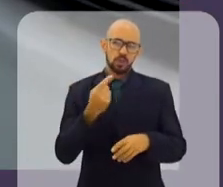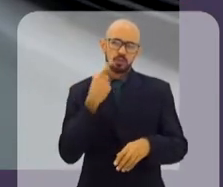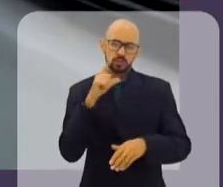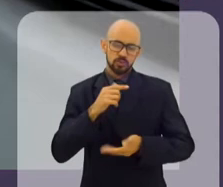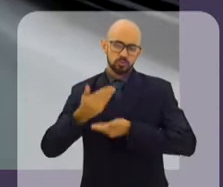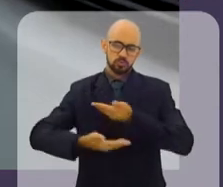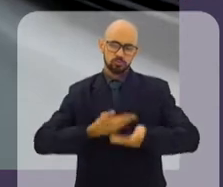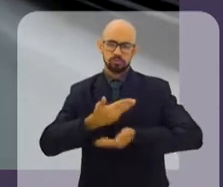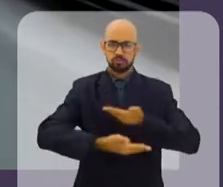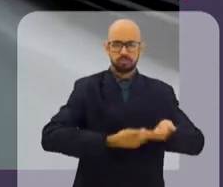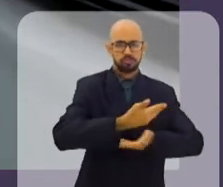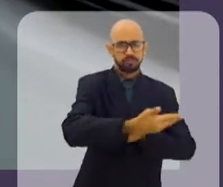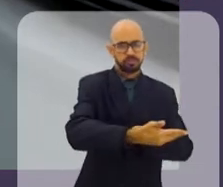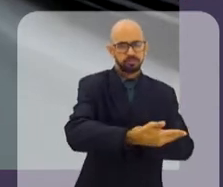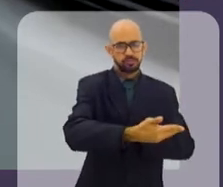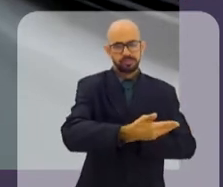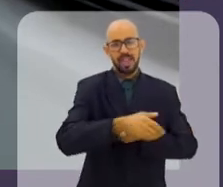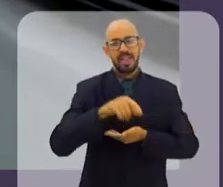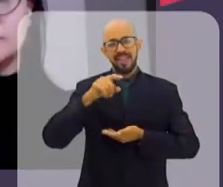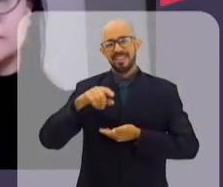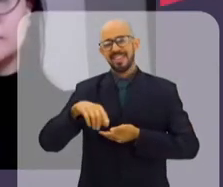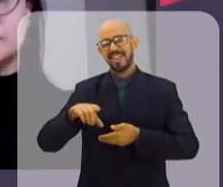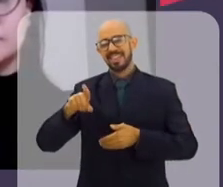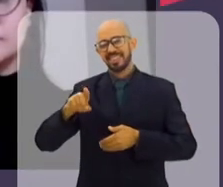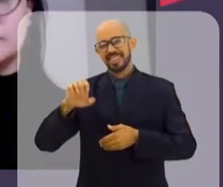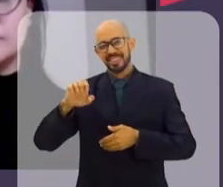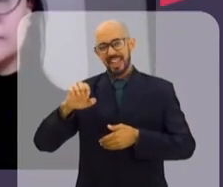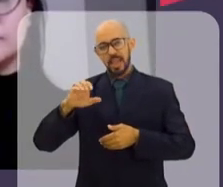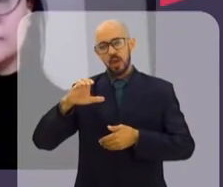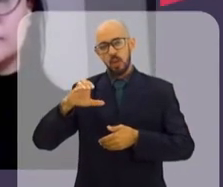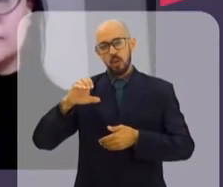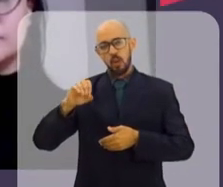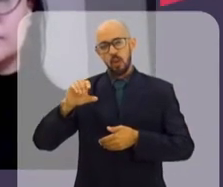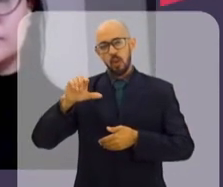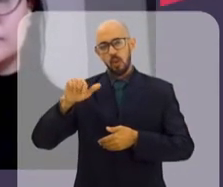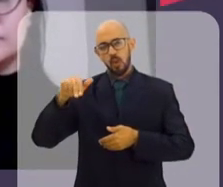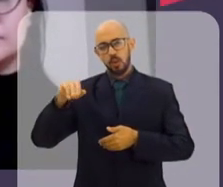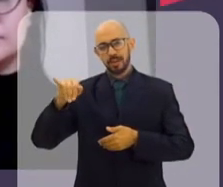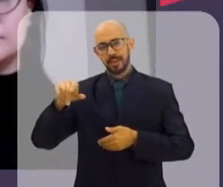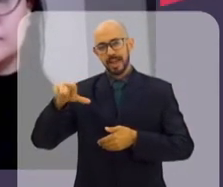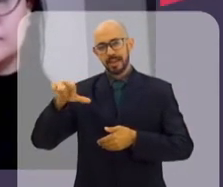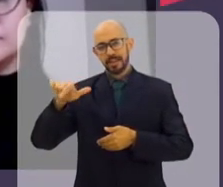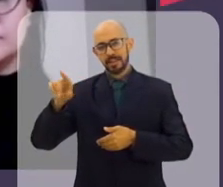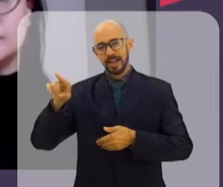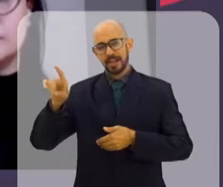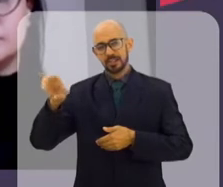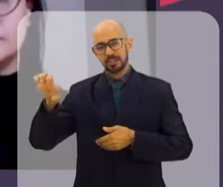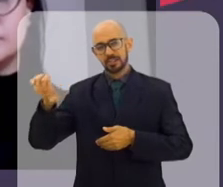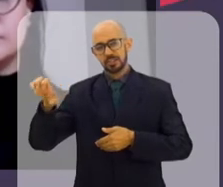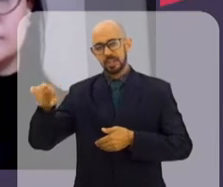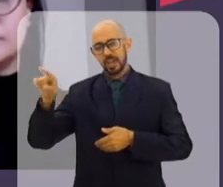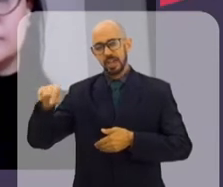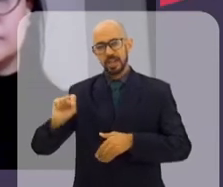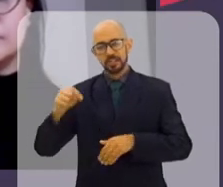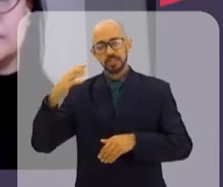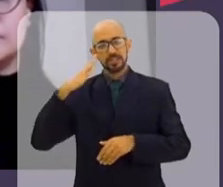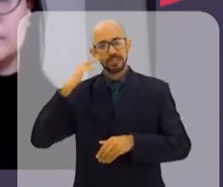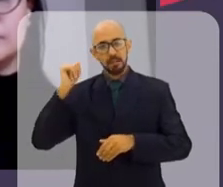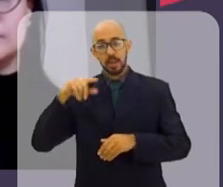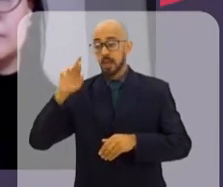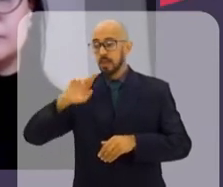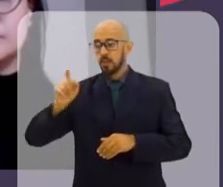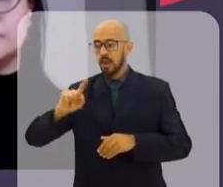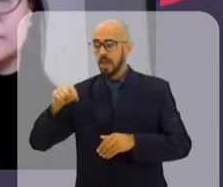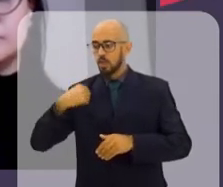poder fazer essa troca, né? Então, acho que a decolonialidade, ela está aí, né? Para ouvir o saber, não a gente falar